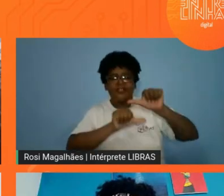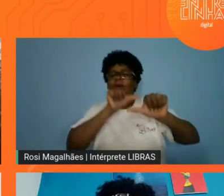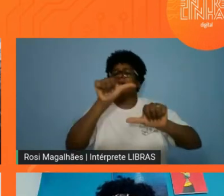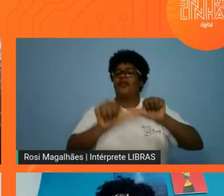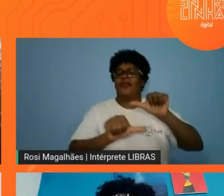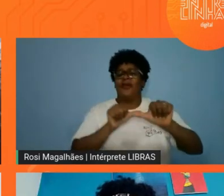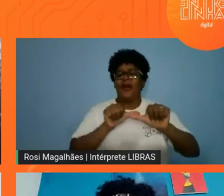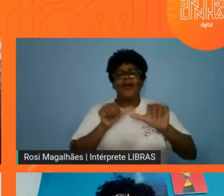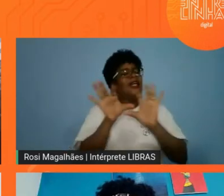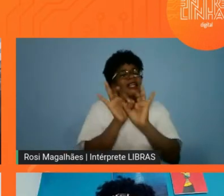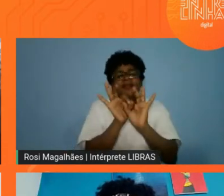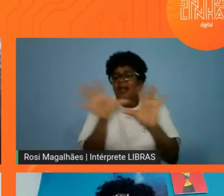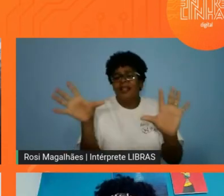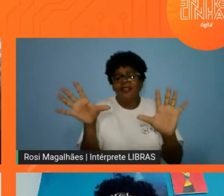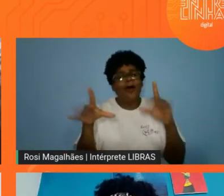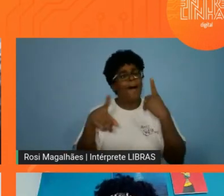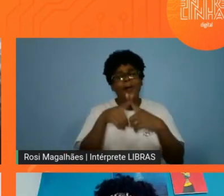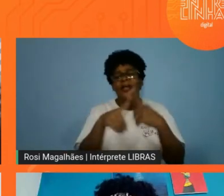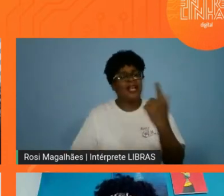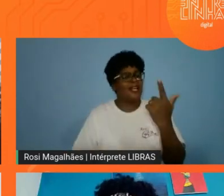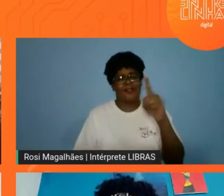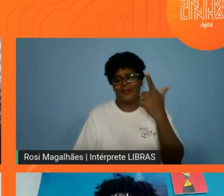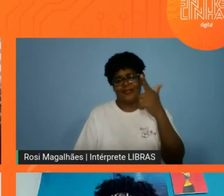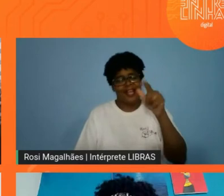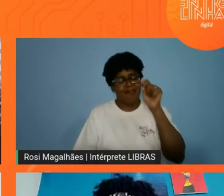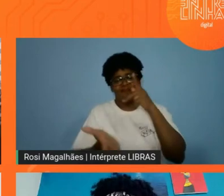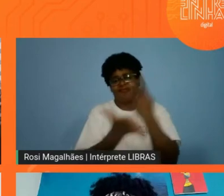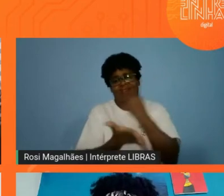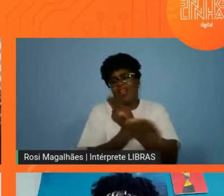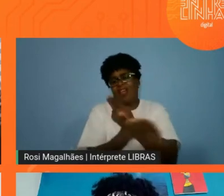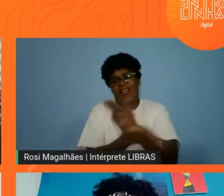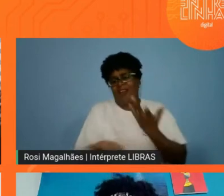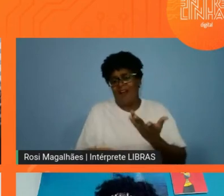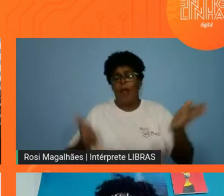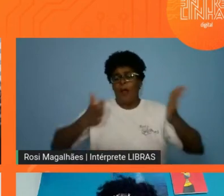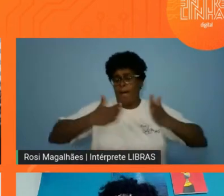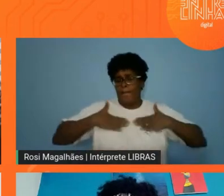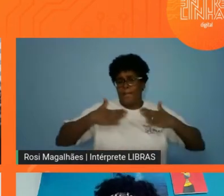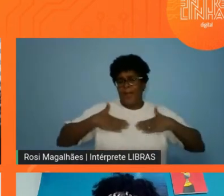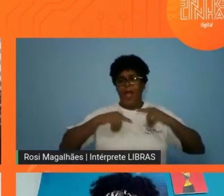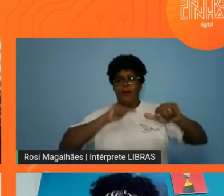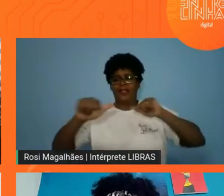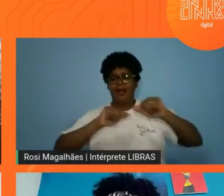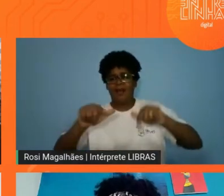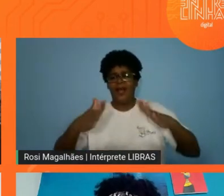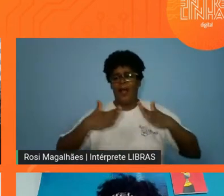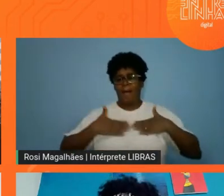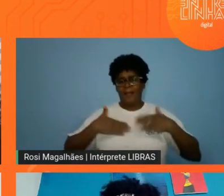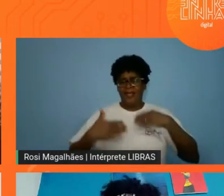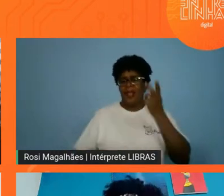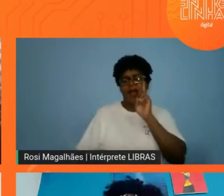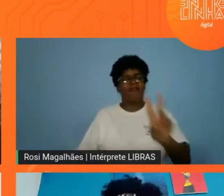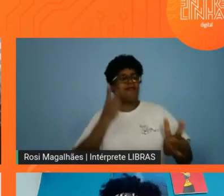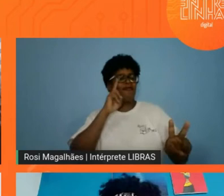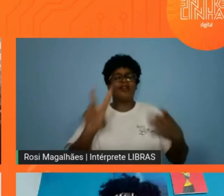e libertador, porque não há correção. É o meu trabalho, é a minha forma de ver e tem